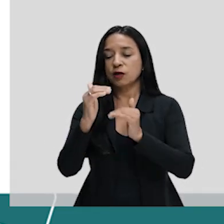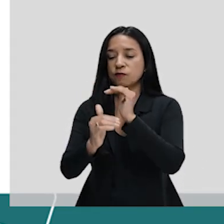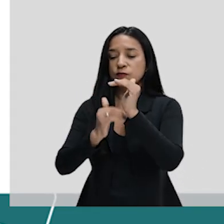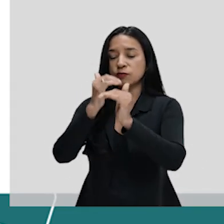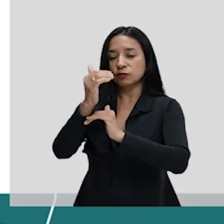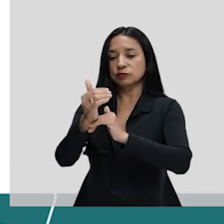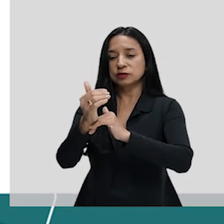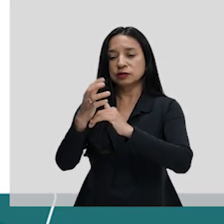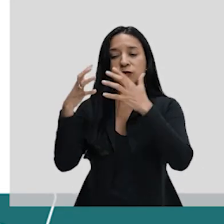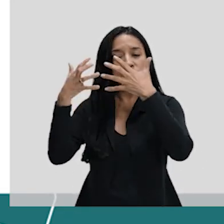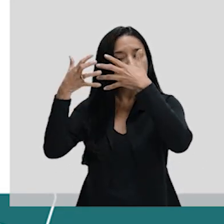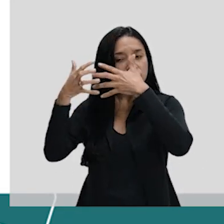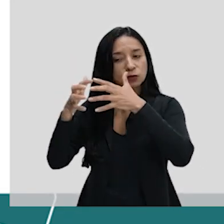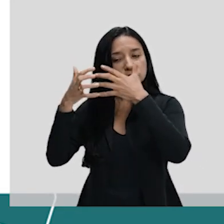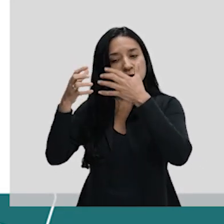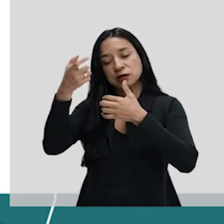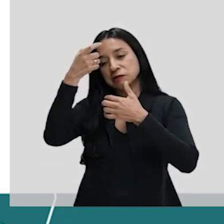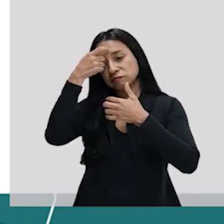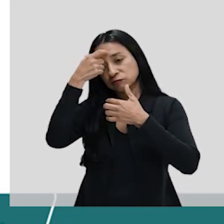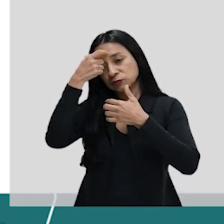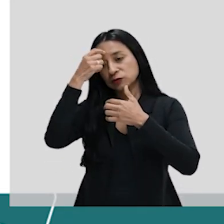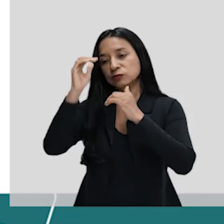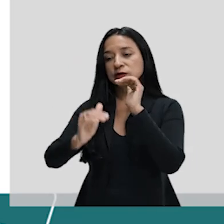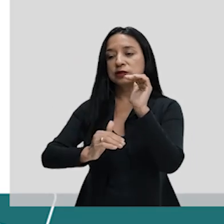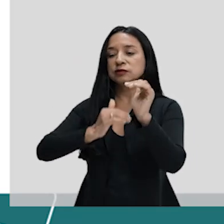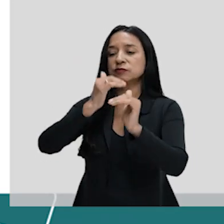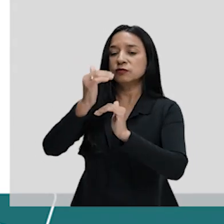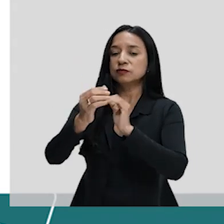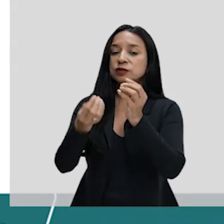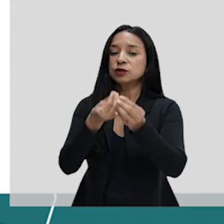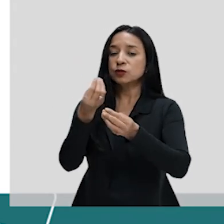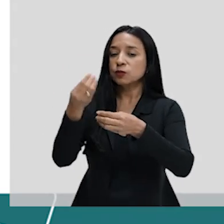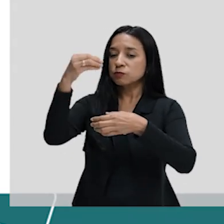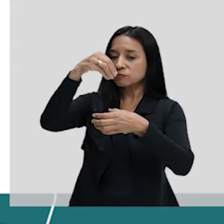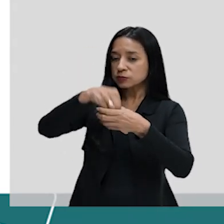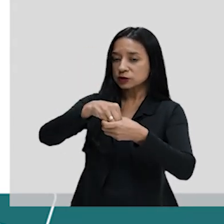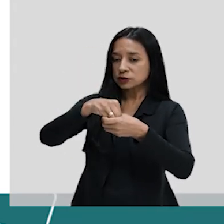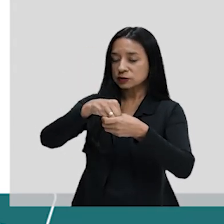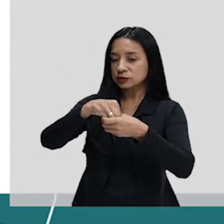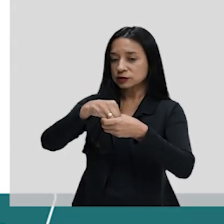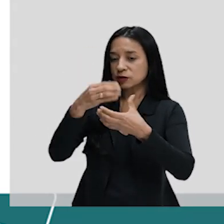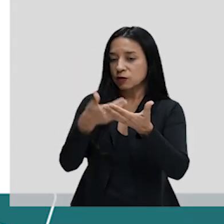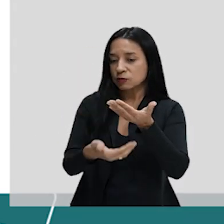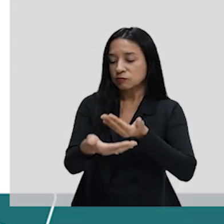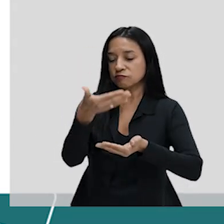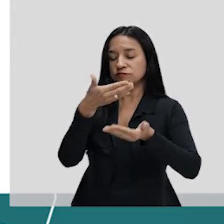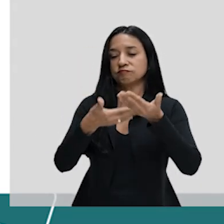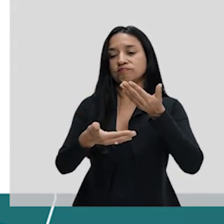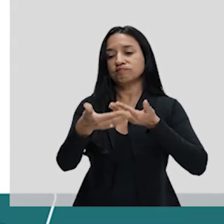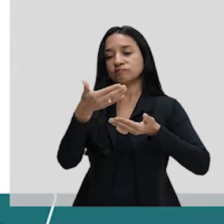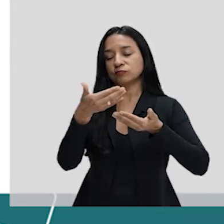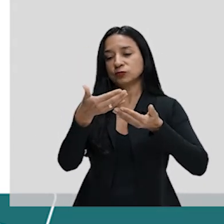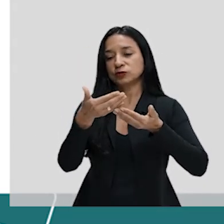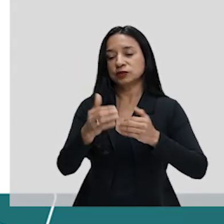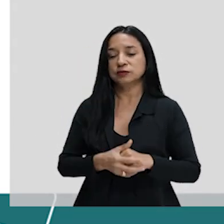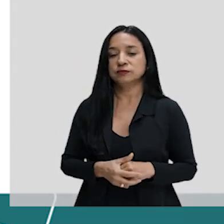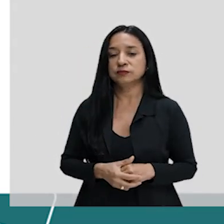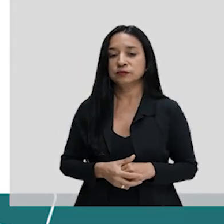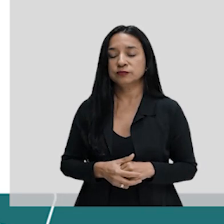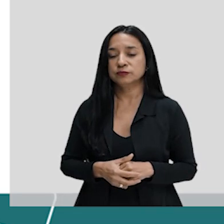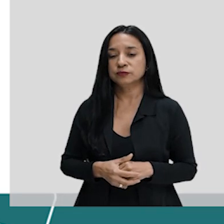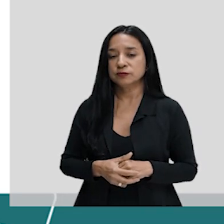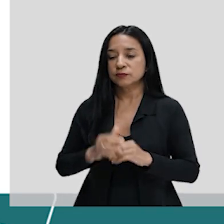da afetividade, você estar em grupo, você ter afeto. Percebam que todos esses elementos que eu já falei